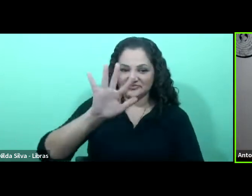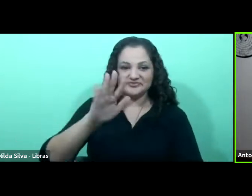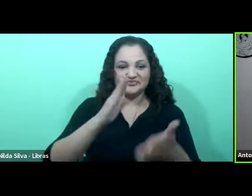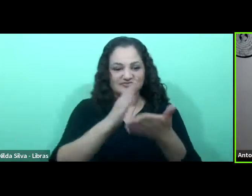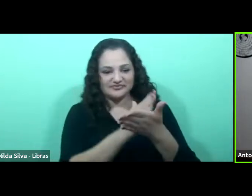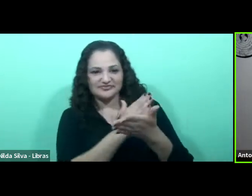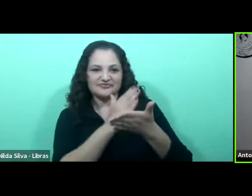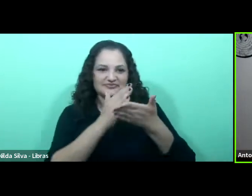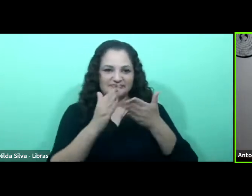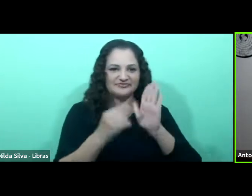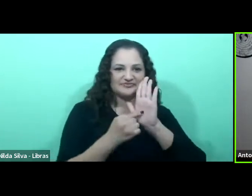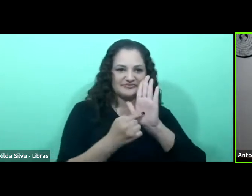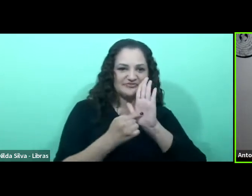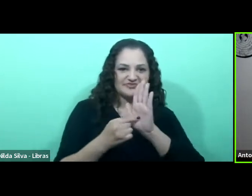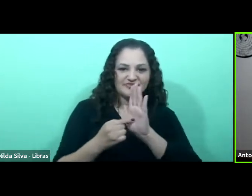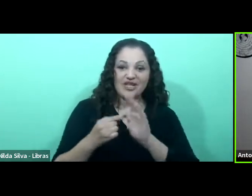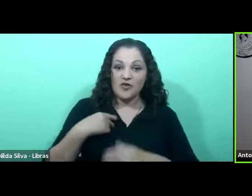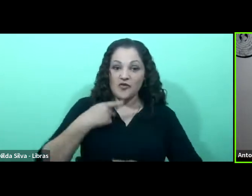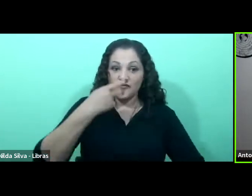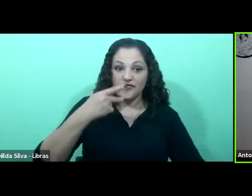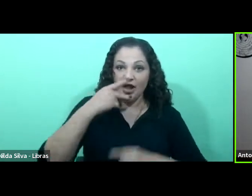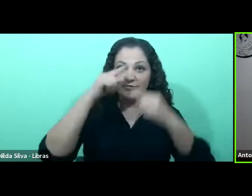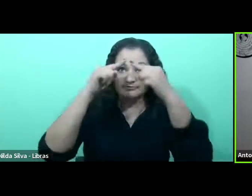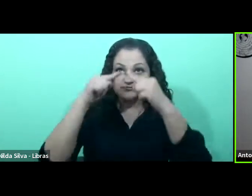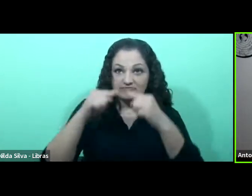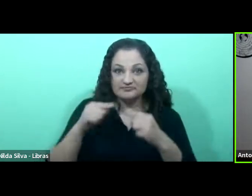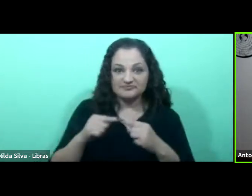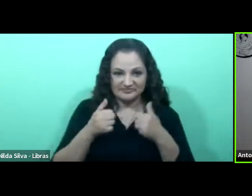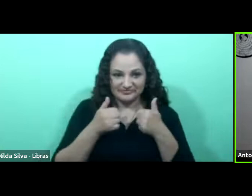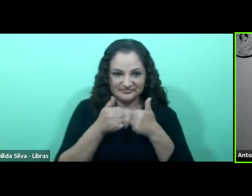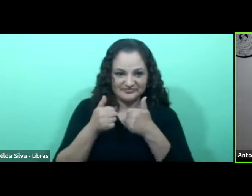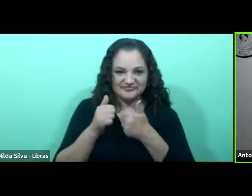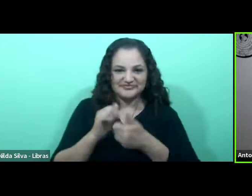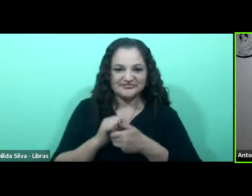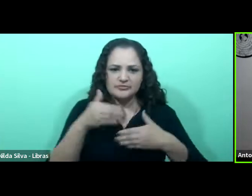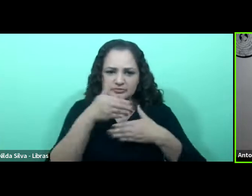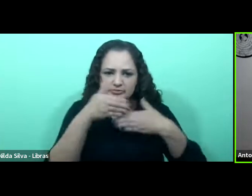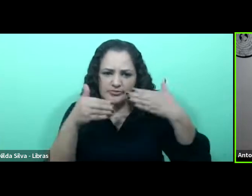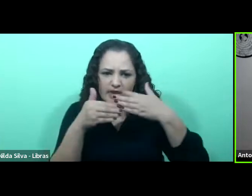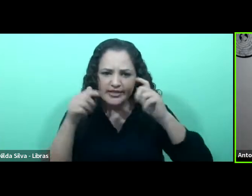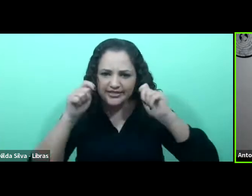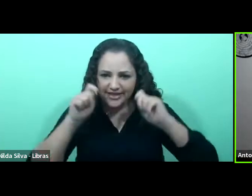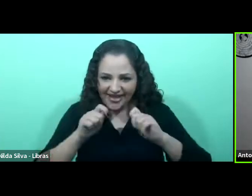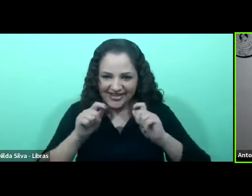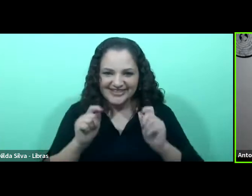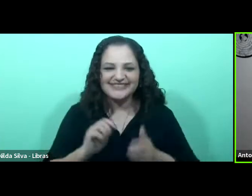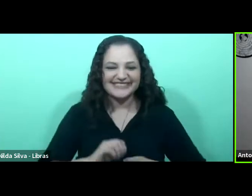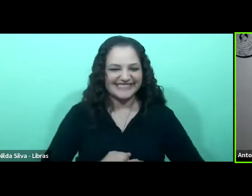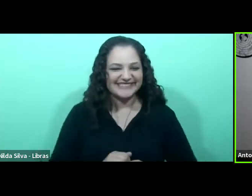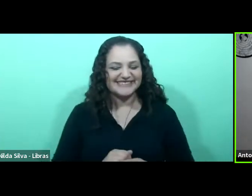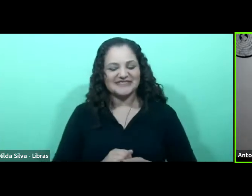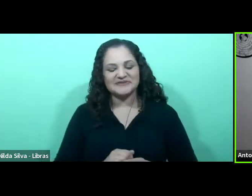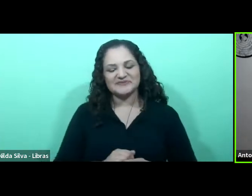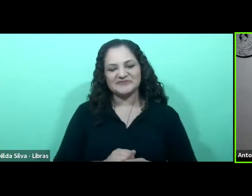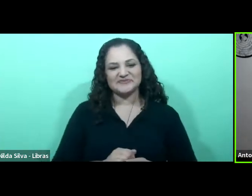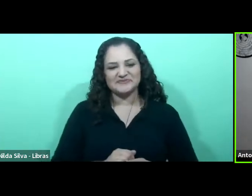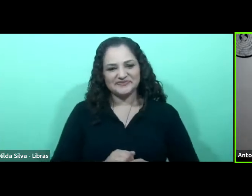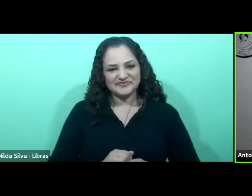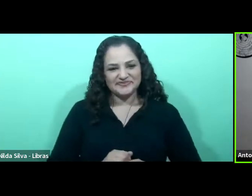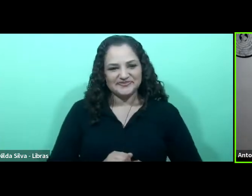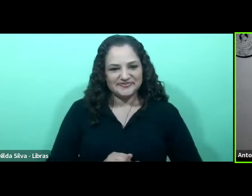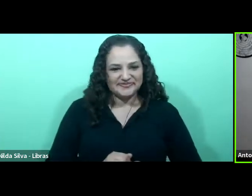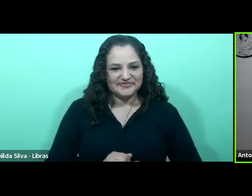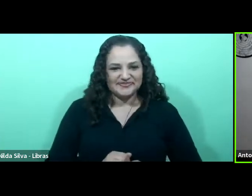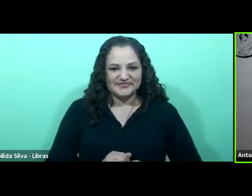pouco a minha fala. Dá para compartilhar? Posso? Dá, já vi aqui.